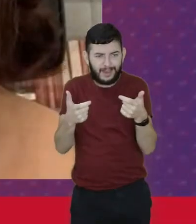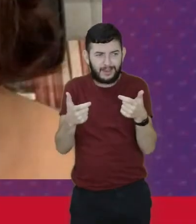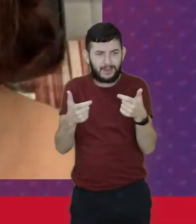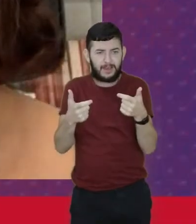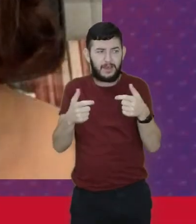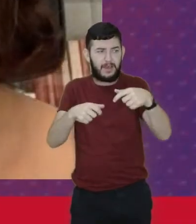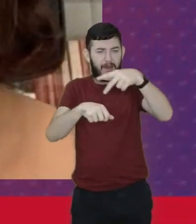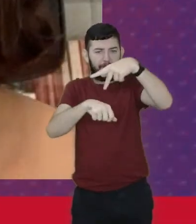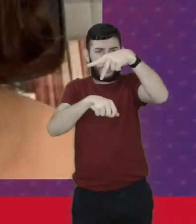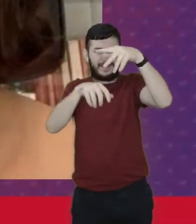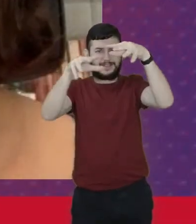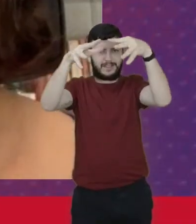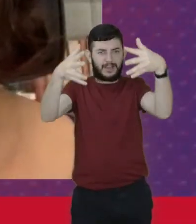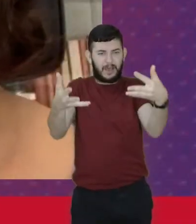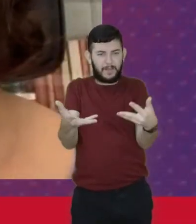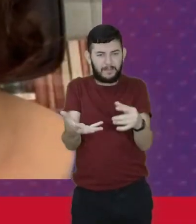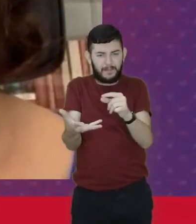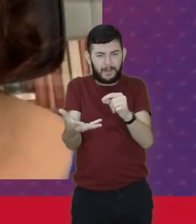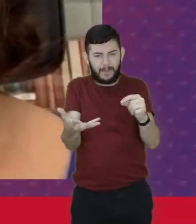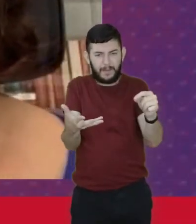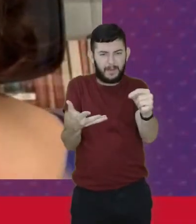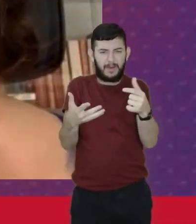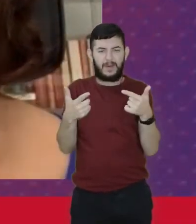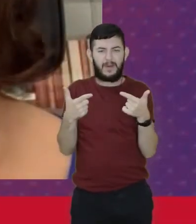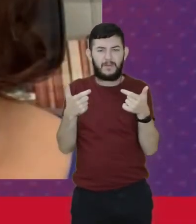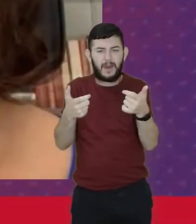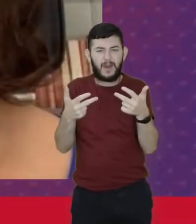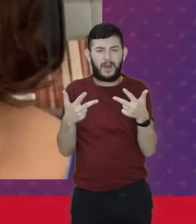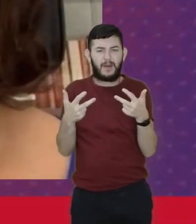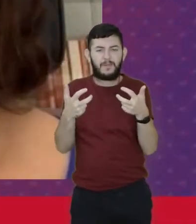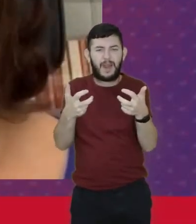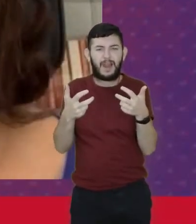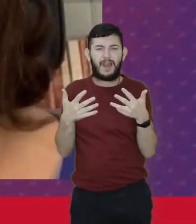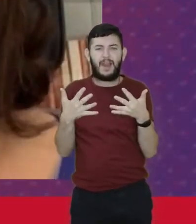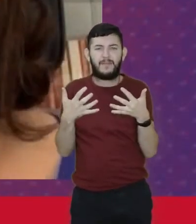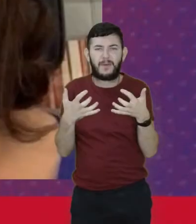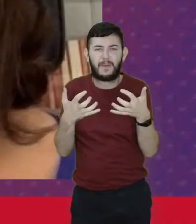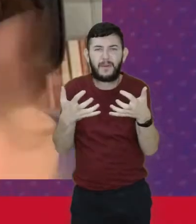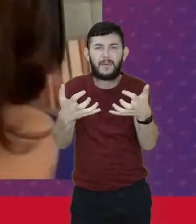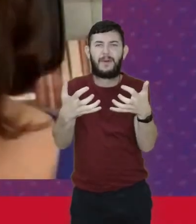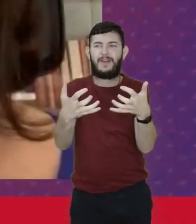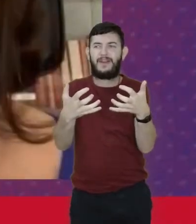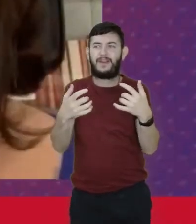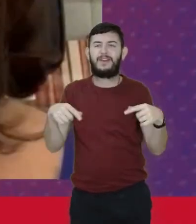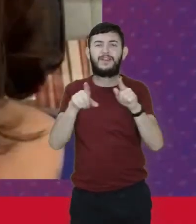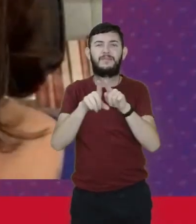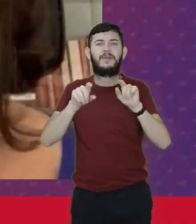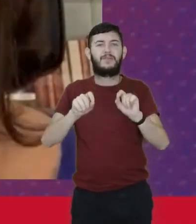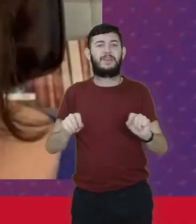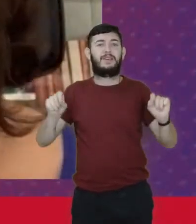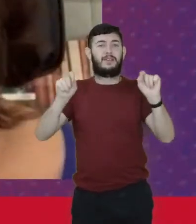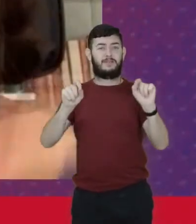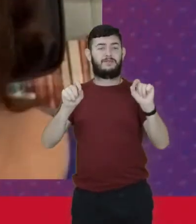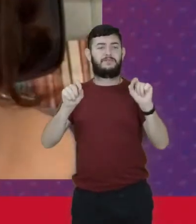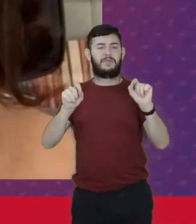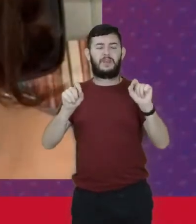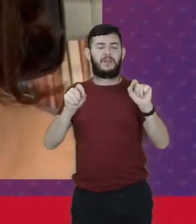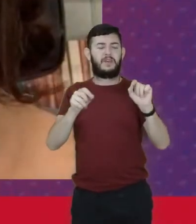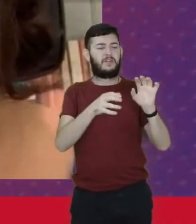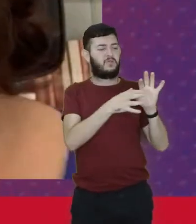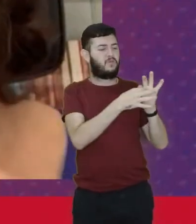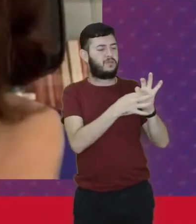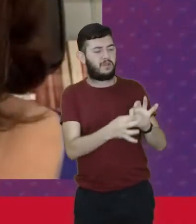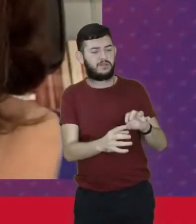nações, e global, envolvendo todas as dimensões, todos os campos da vida, econômico, social e